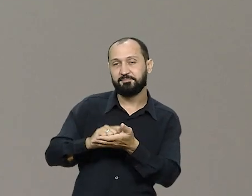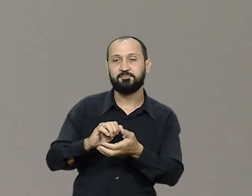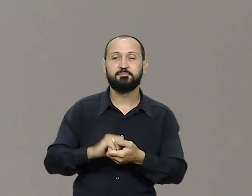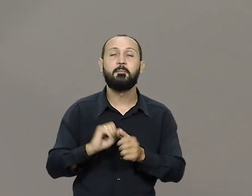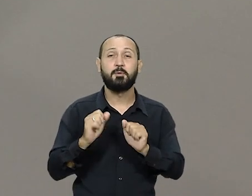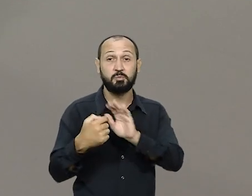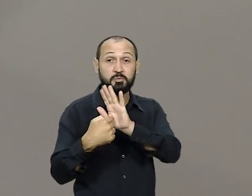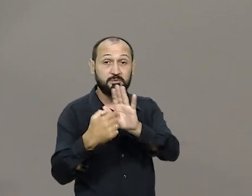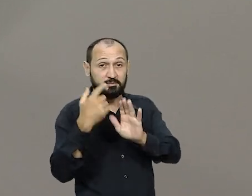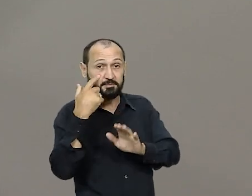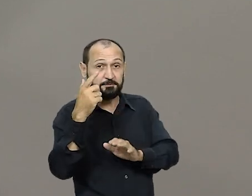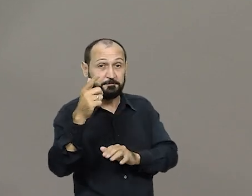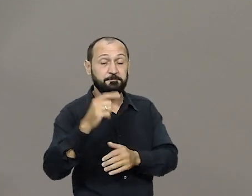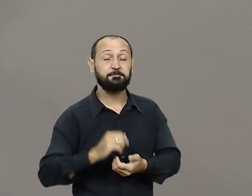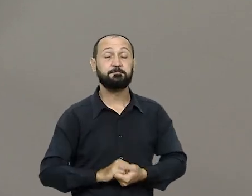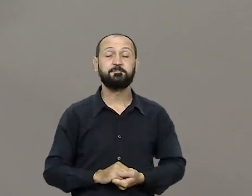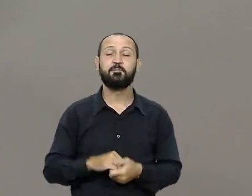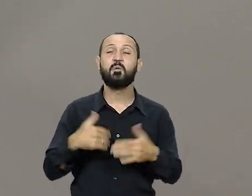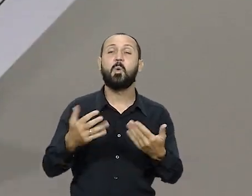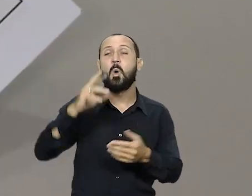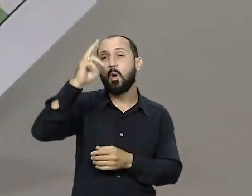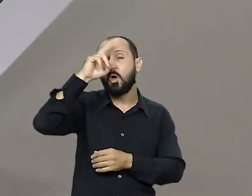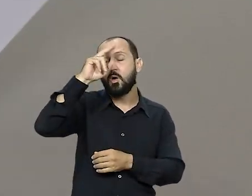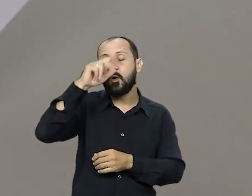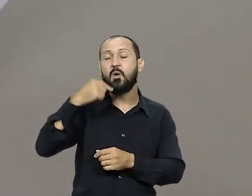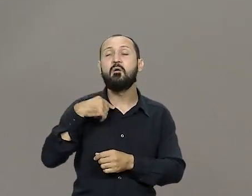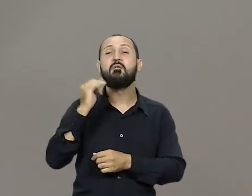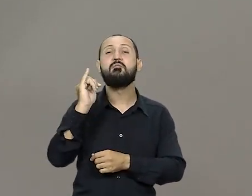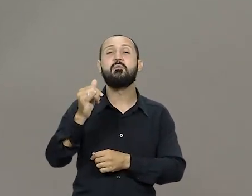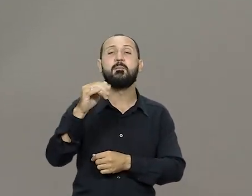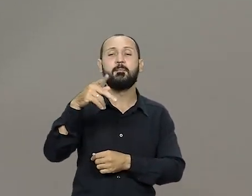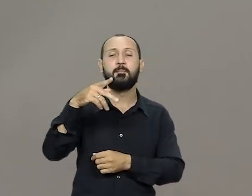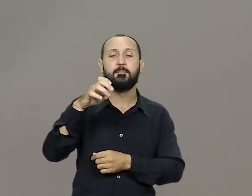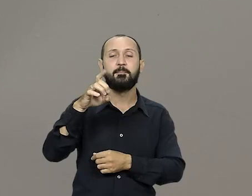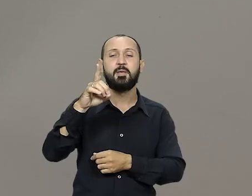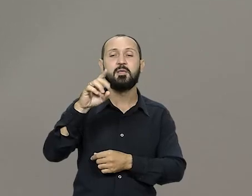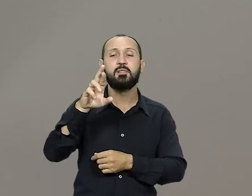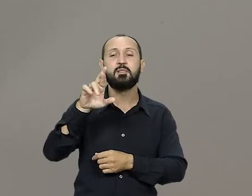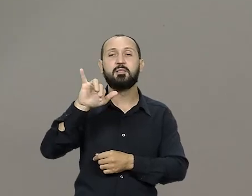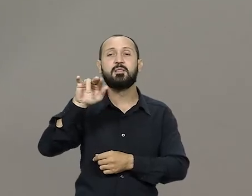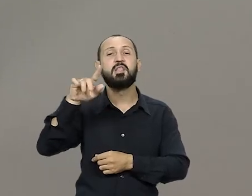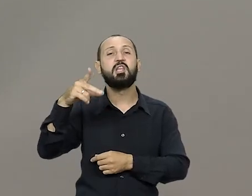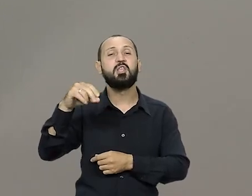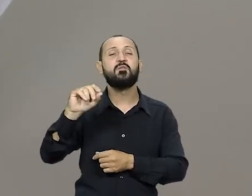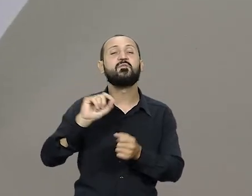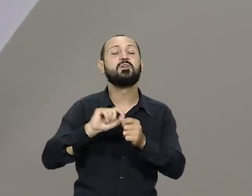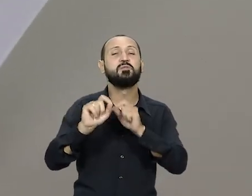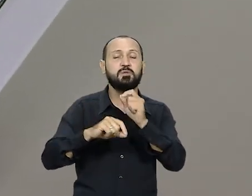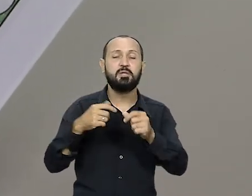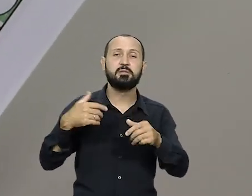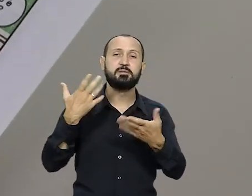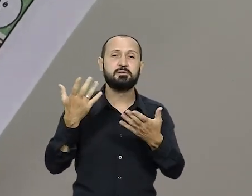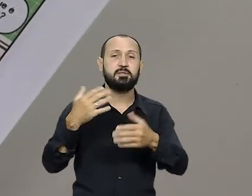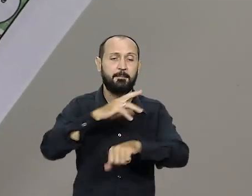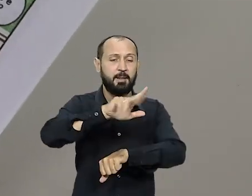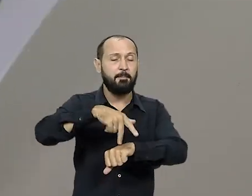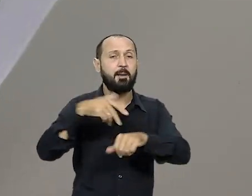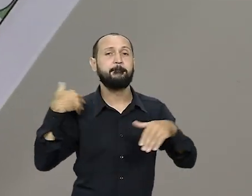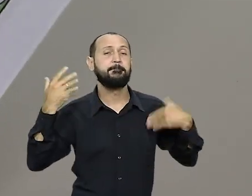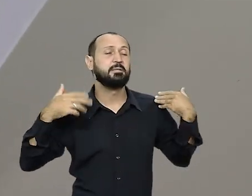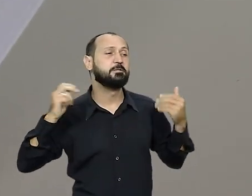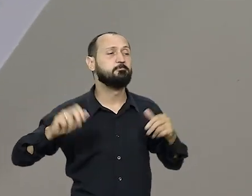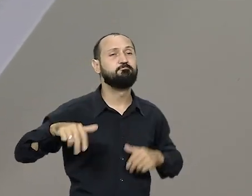doutora. Isso. Pode mostrar ali para a câmera. E que história que conta, o que o Pedrinho faz nessa história, doutora? O Pedrinho está passeando